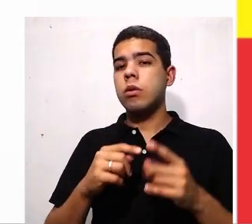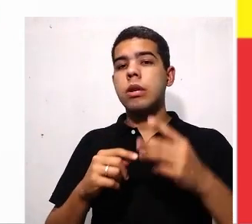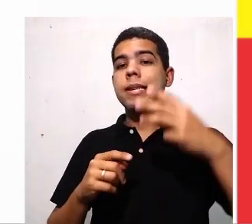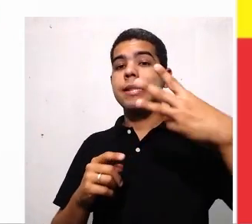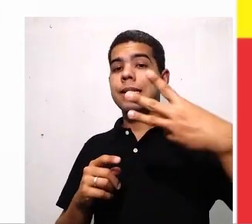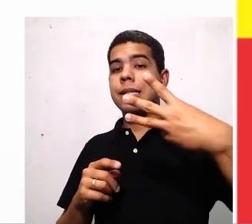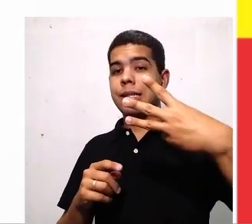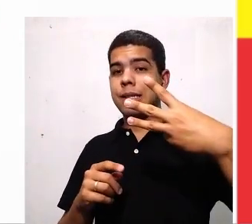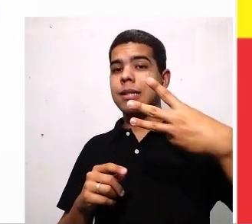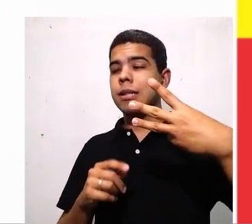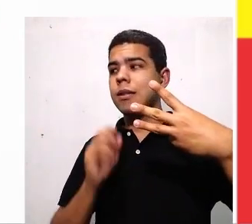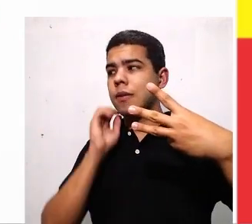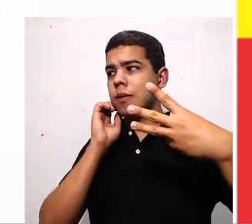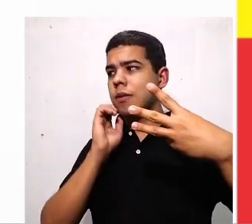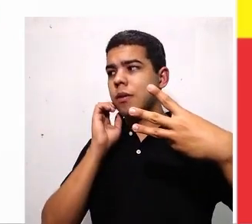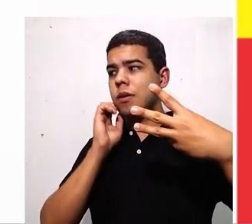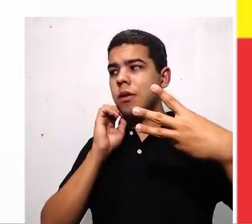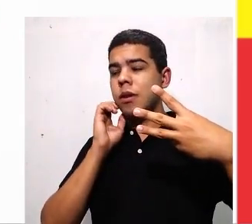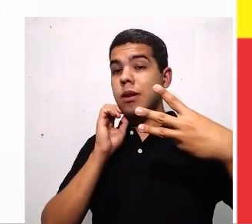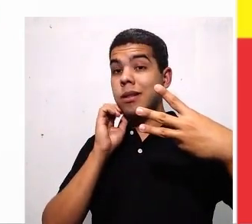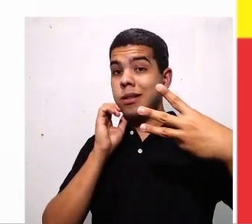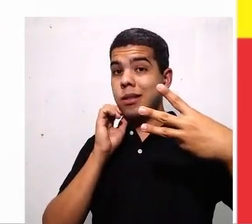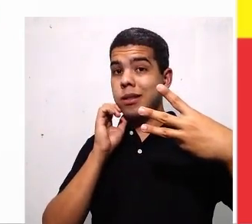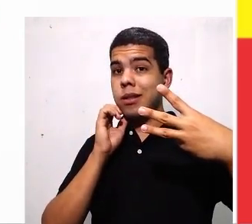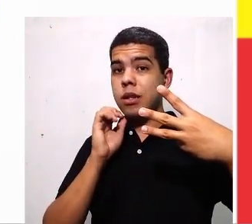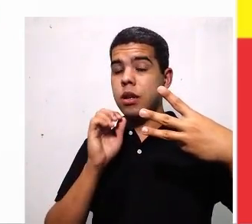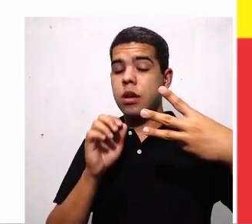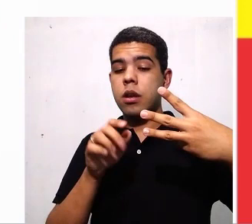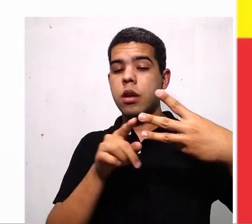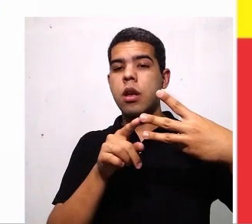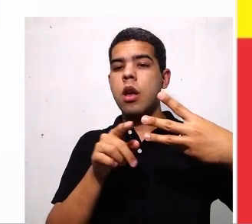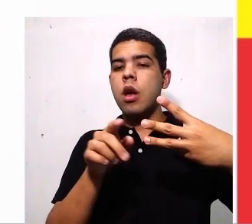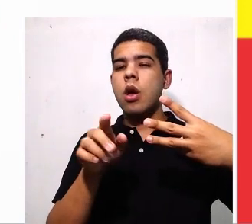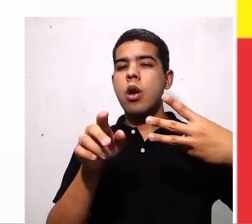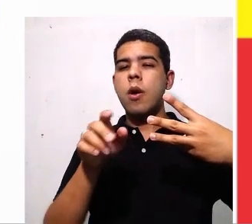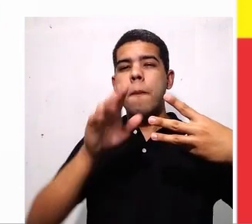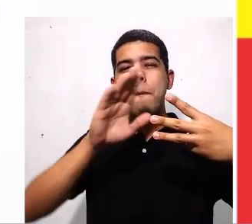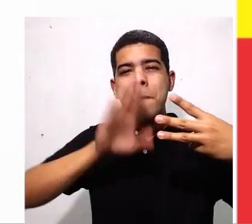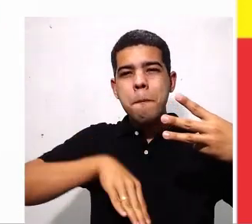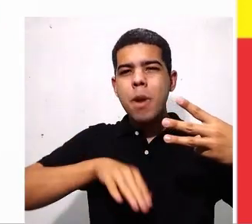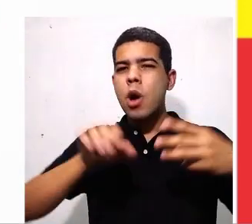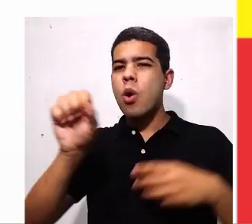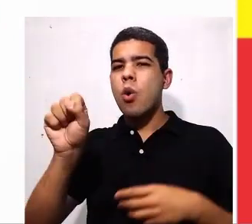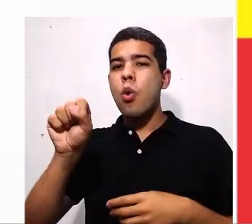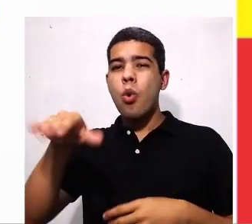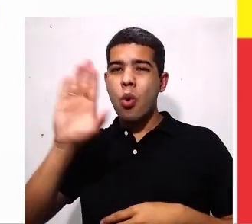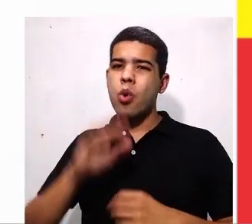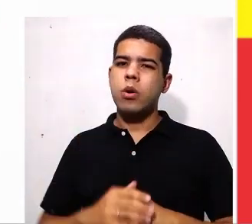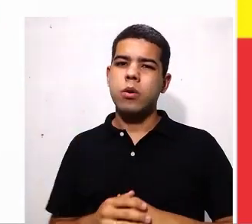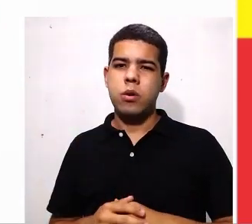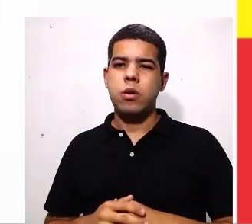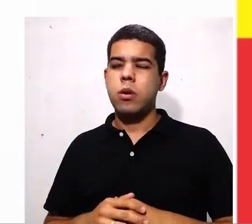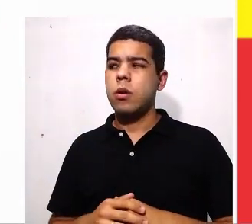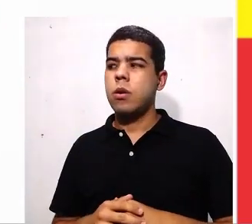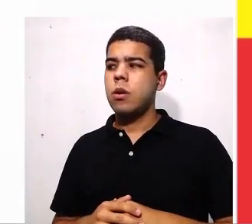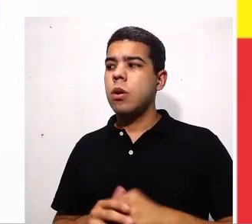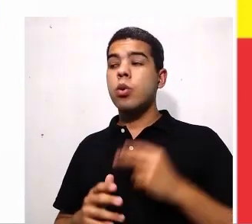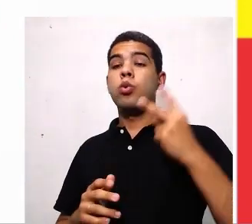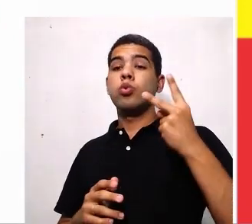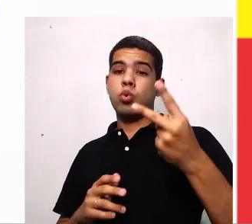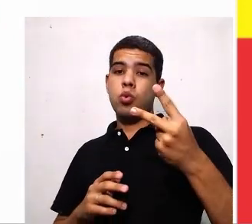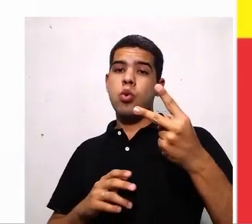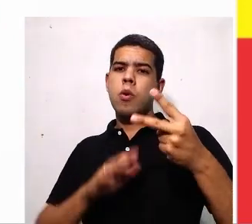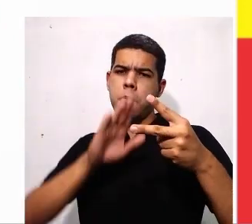6 mais 3. Então, 2 é menor que 9. E 6 é menor que 5, nesse caso, é menor que 2 mais 3?